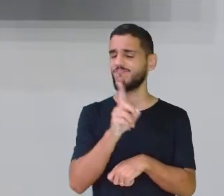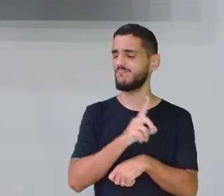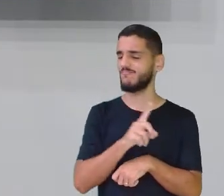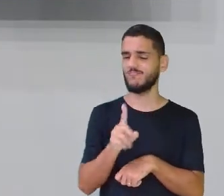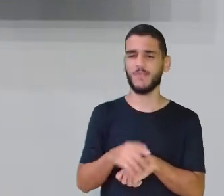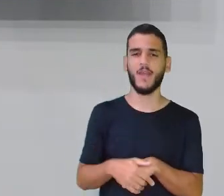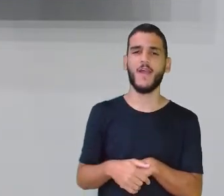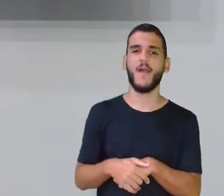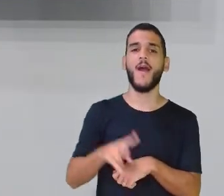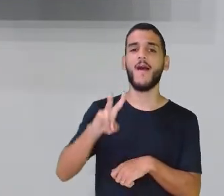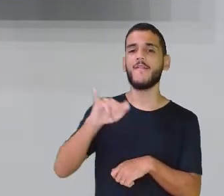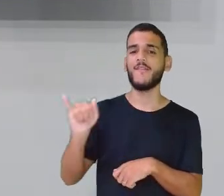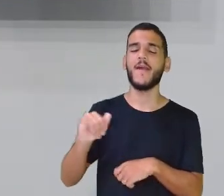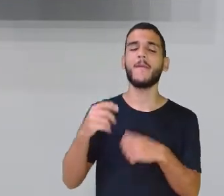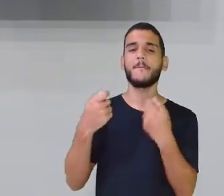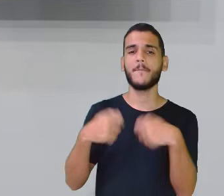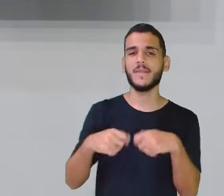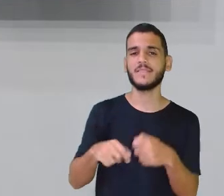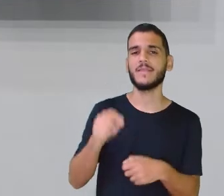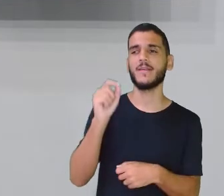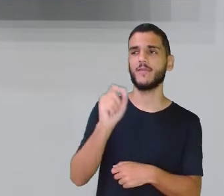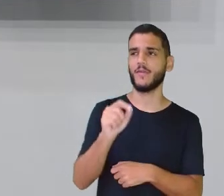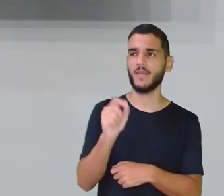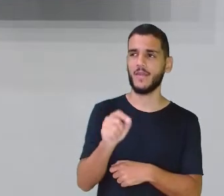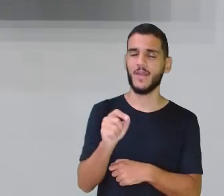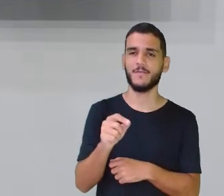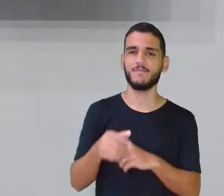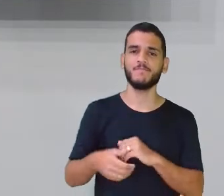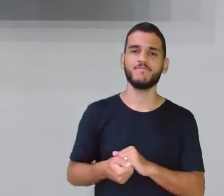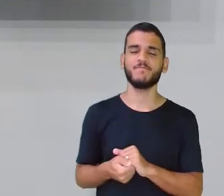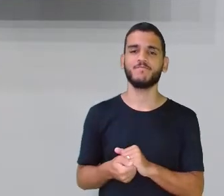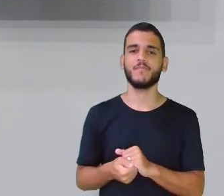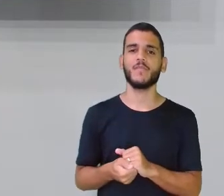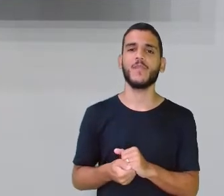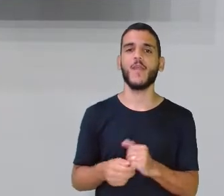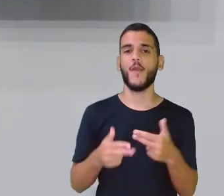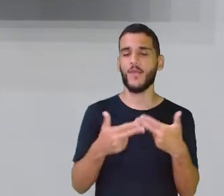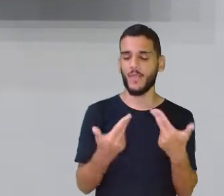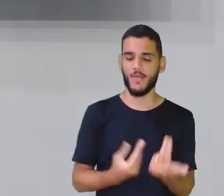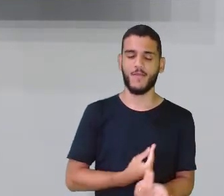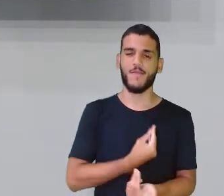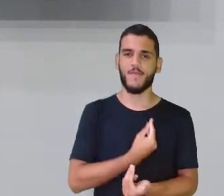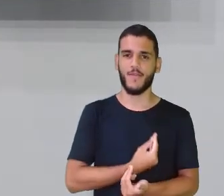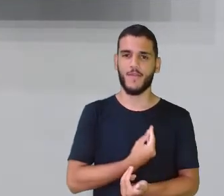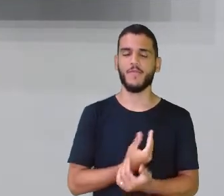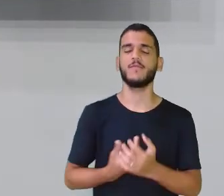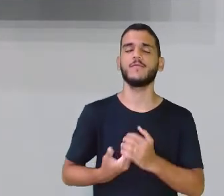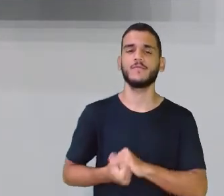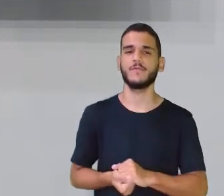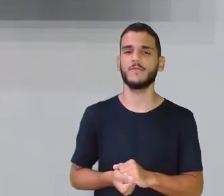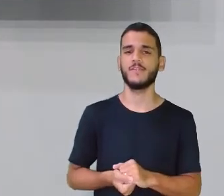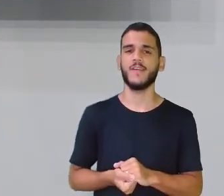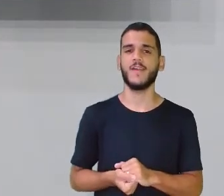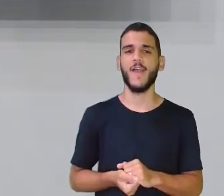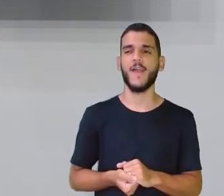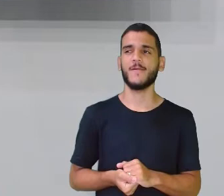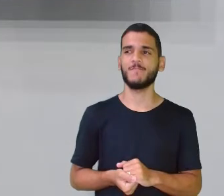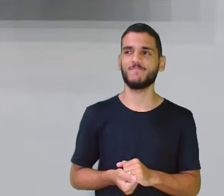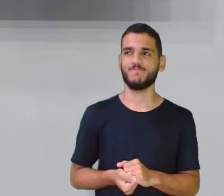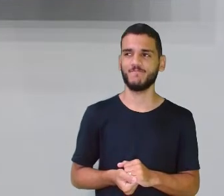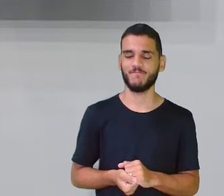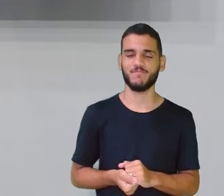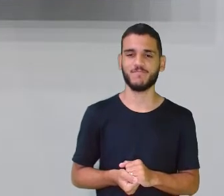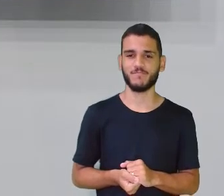vai precisar daqueles seres abióticos que estão ali no meio. Lembra que a gente conversou sobre isso? A grama, ó, ela